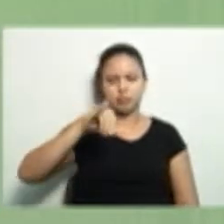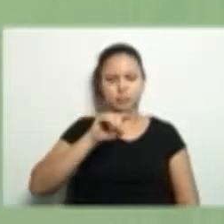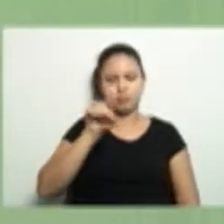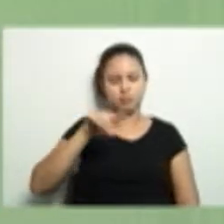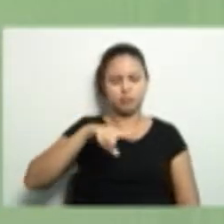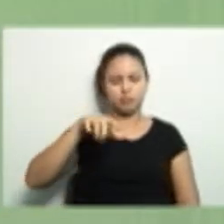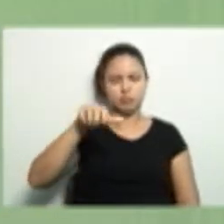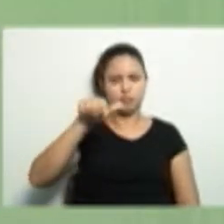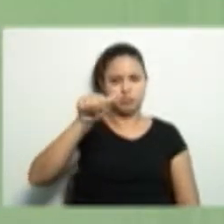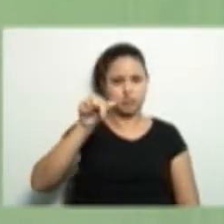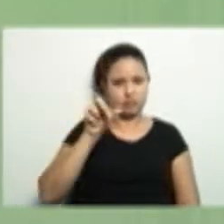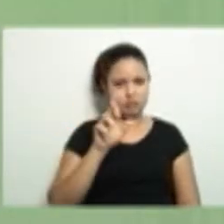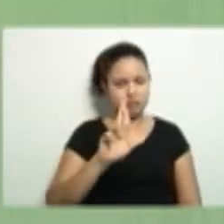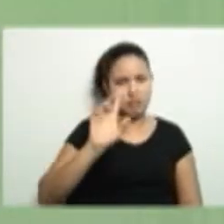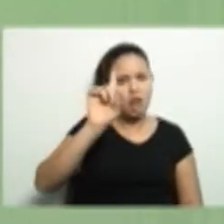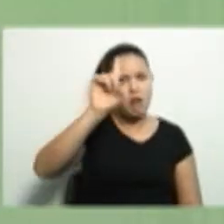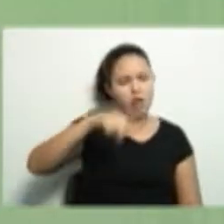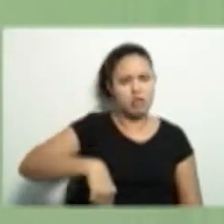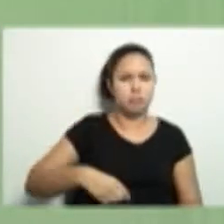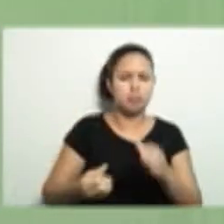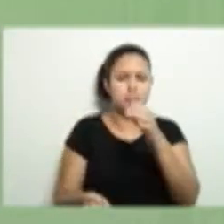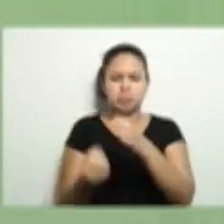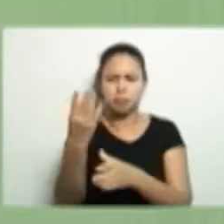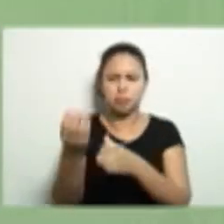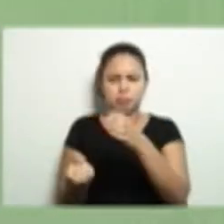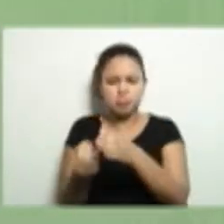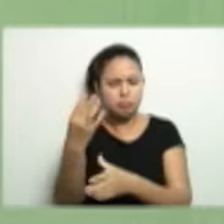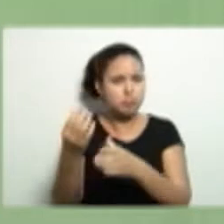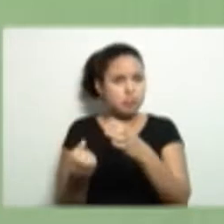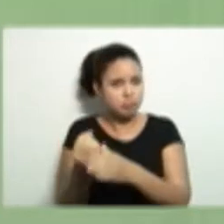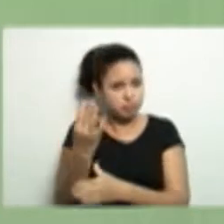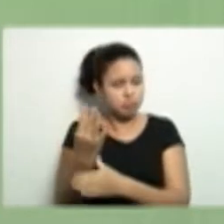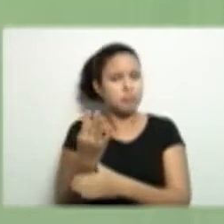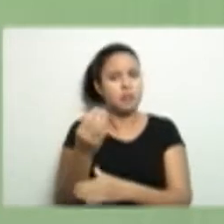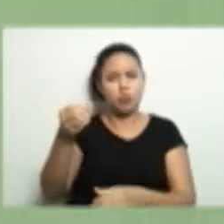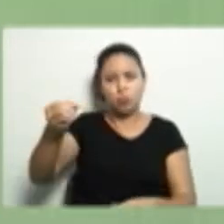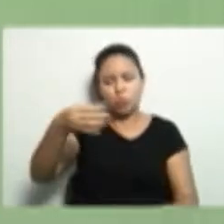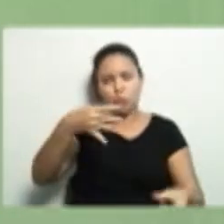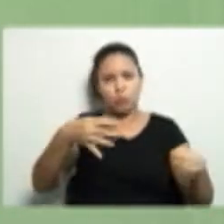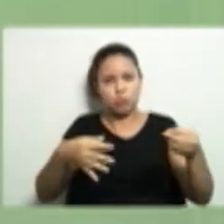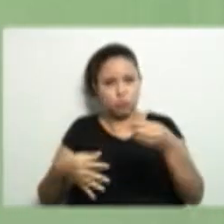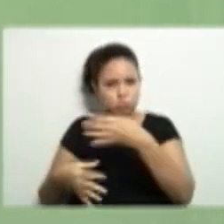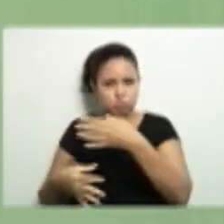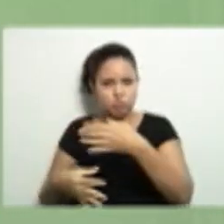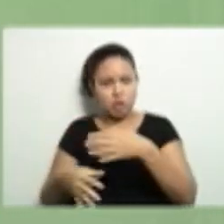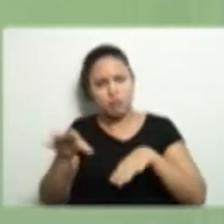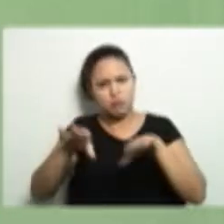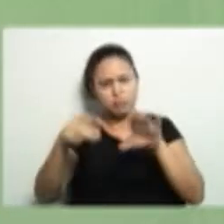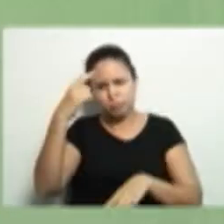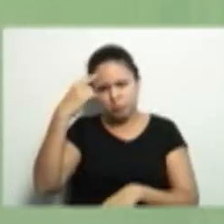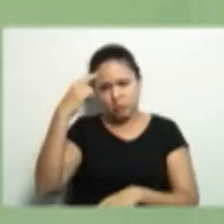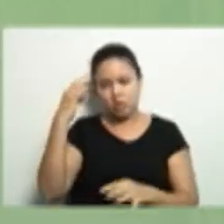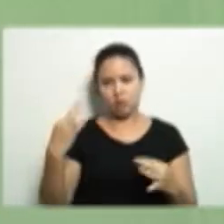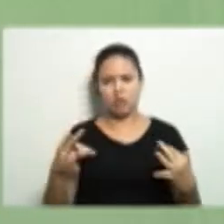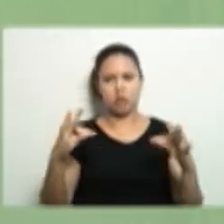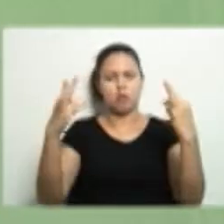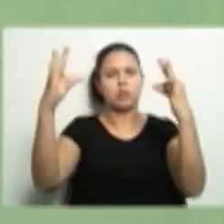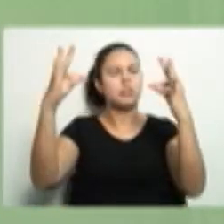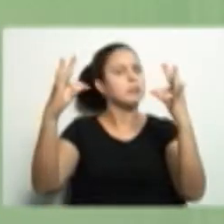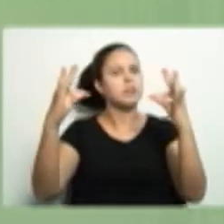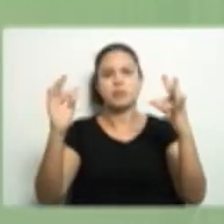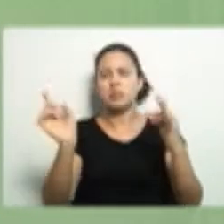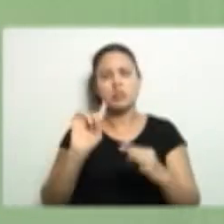produzir de uma maneira mais moderna. Nem sempre significa utilizar tecnologias mais complexas,